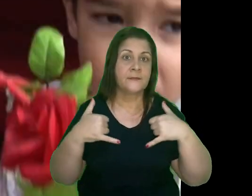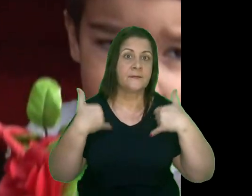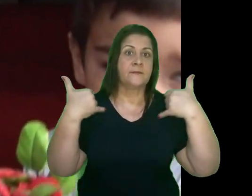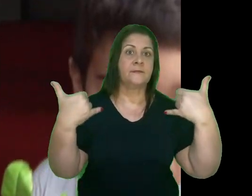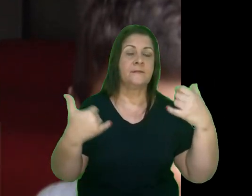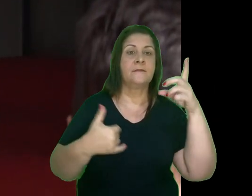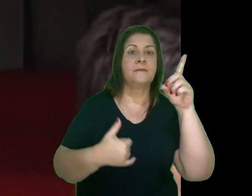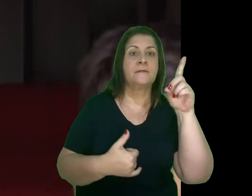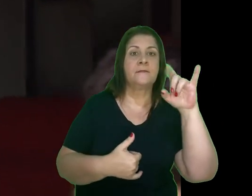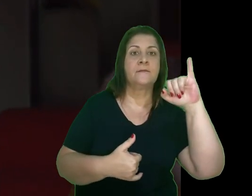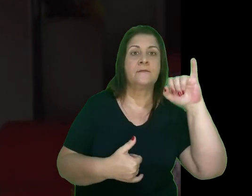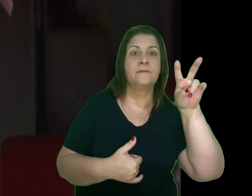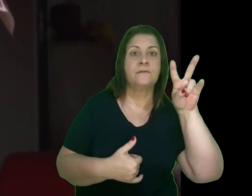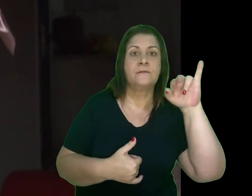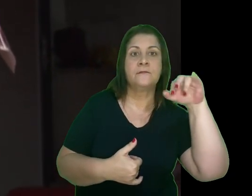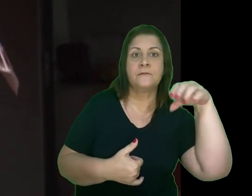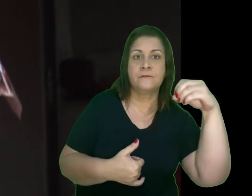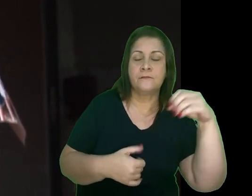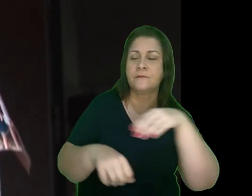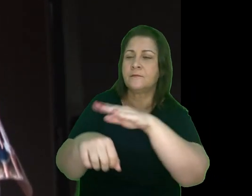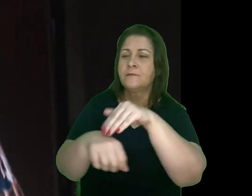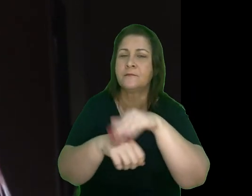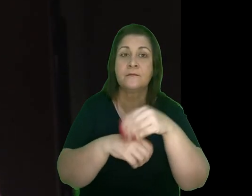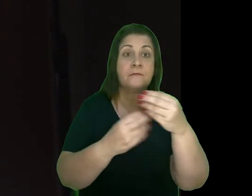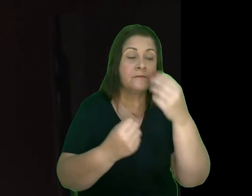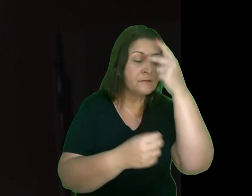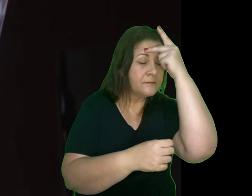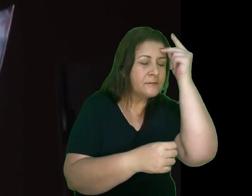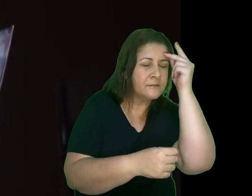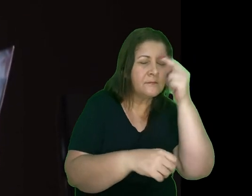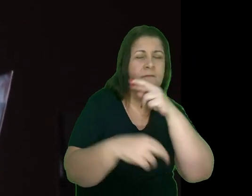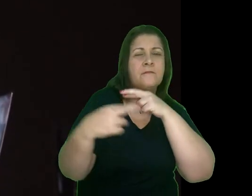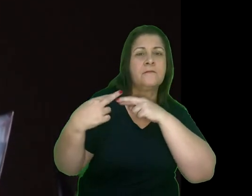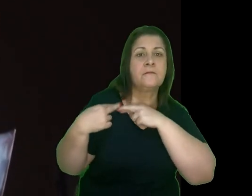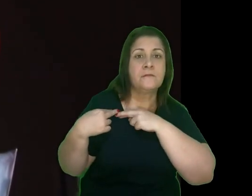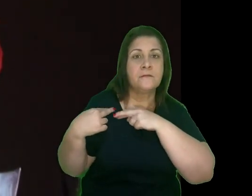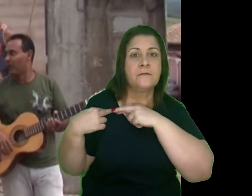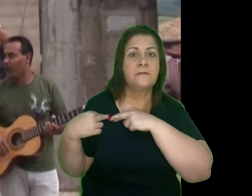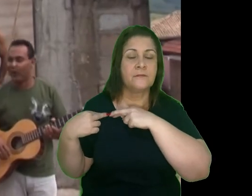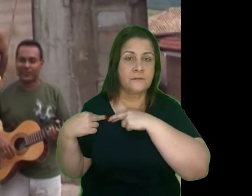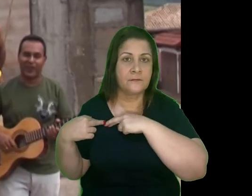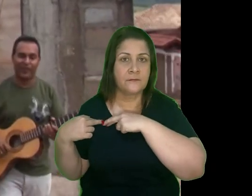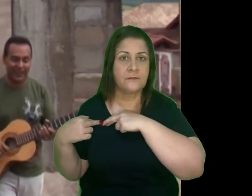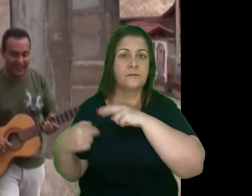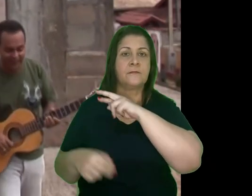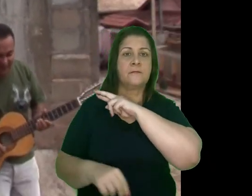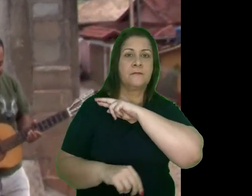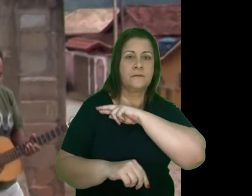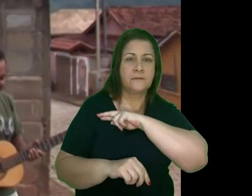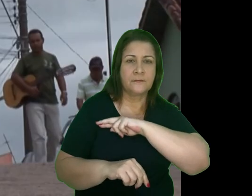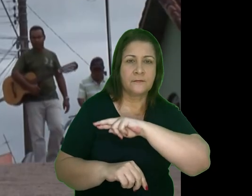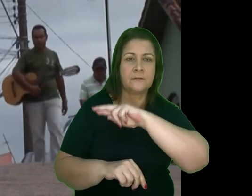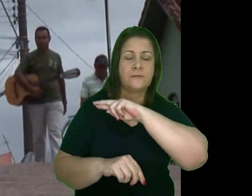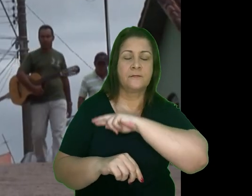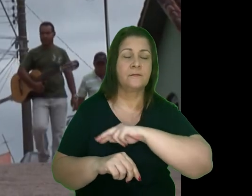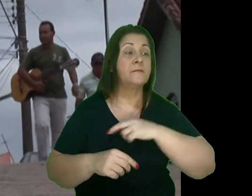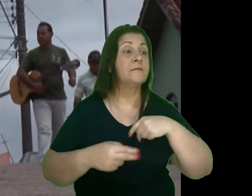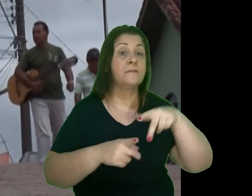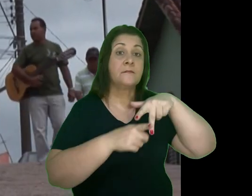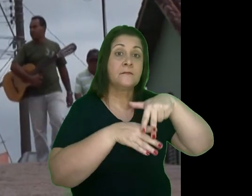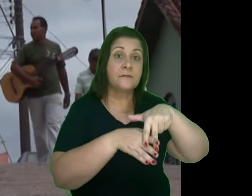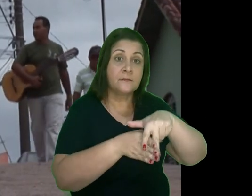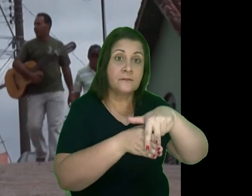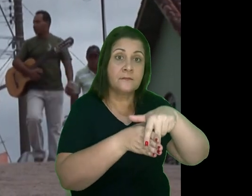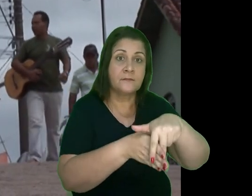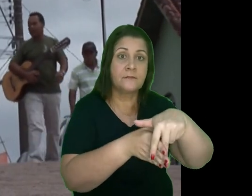do Divino, arrastando sempre um grande número de pessoas devotas do Espírito Santo. Em alguns casos, saíam em